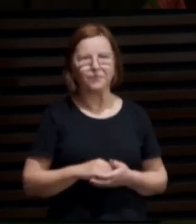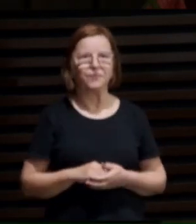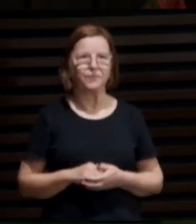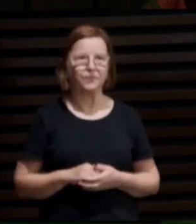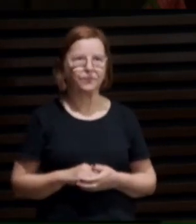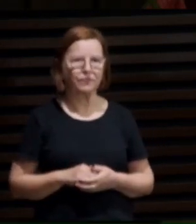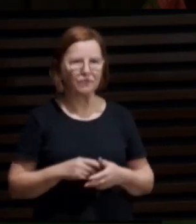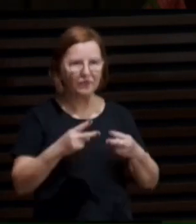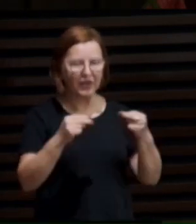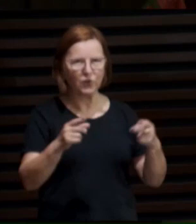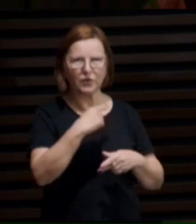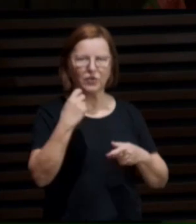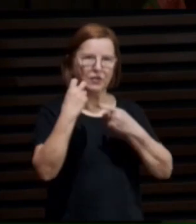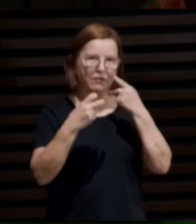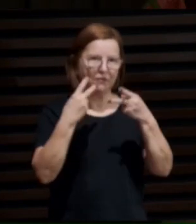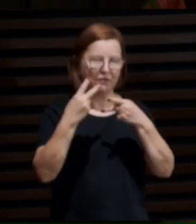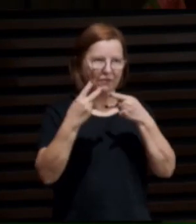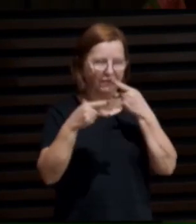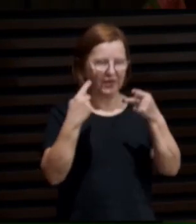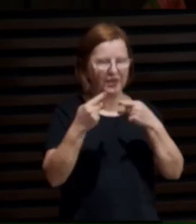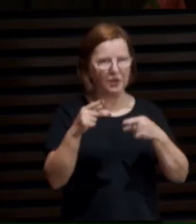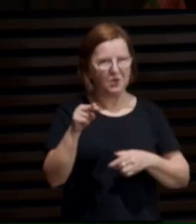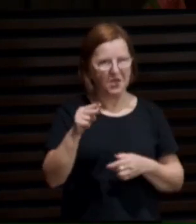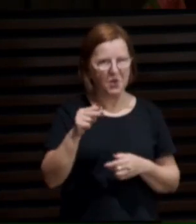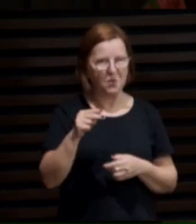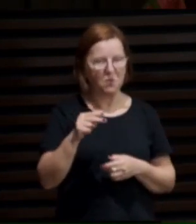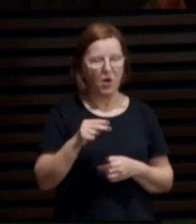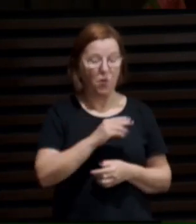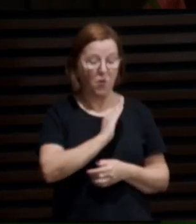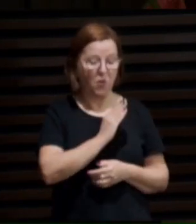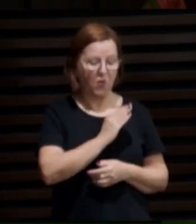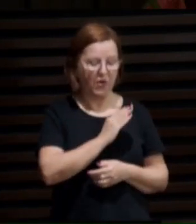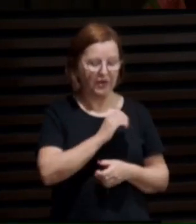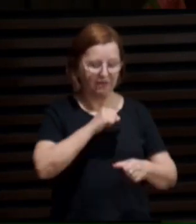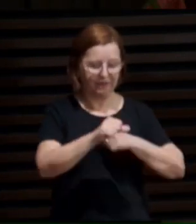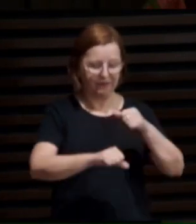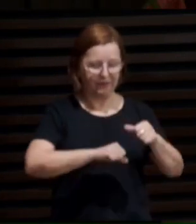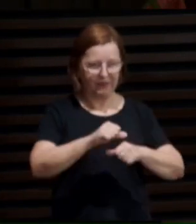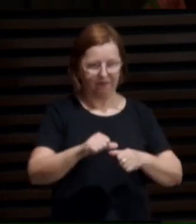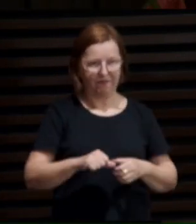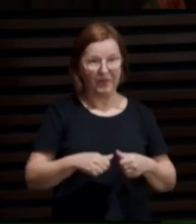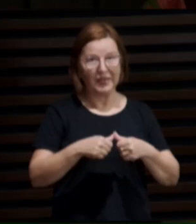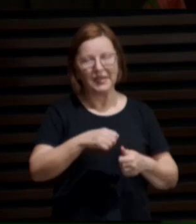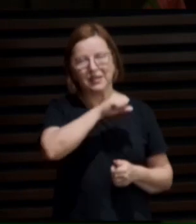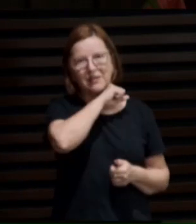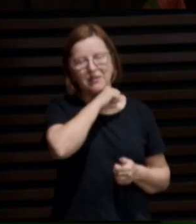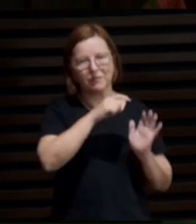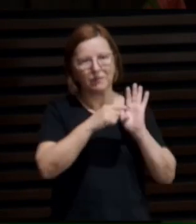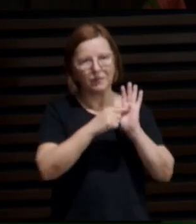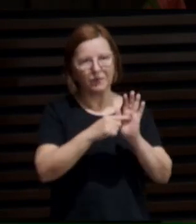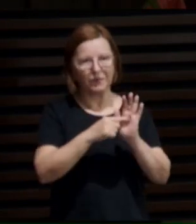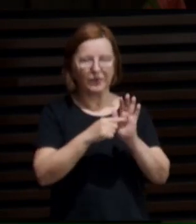coração, um coração regenerado. Então esses sacrifícios representavam o conteúdo da adoração e